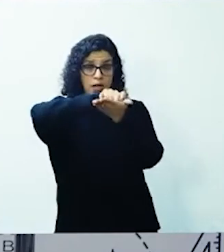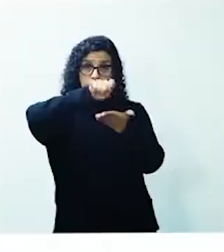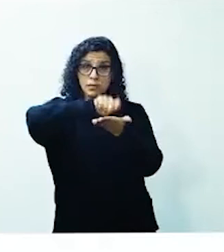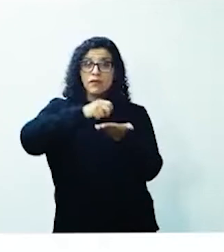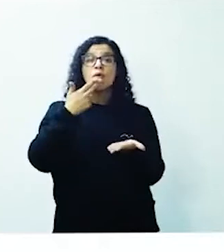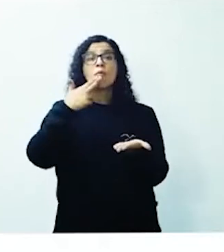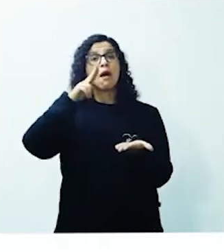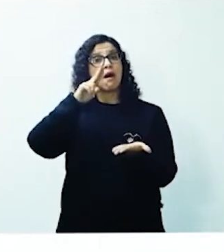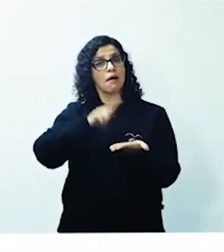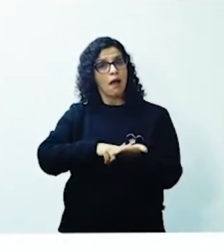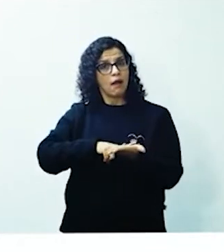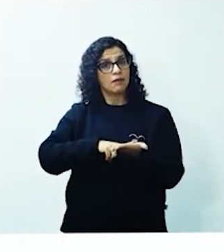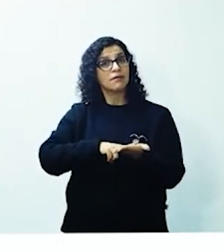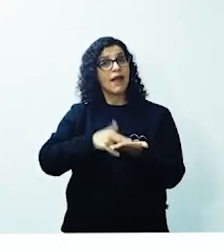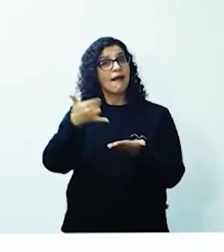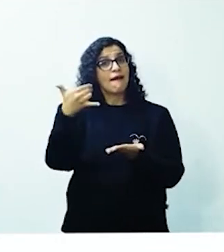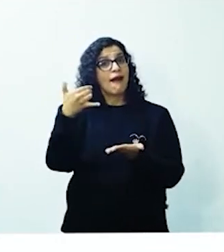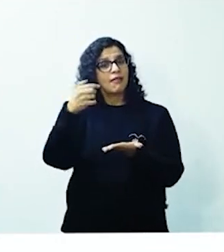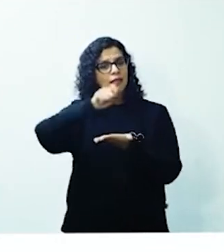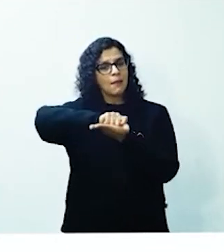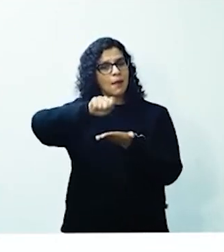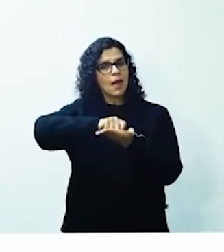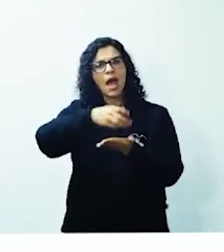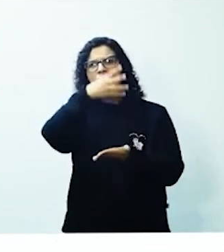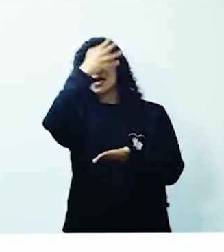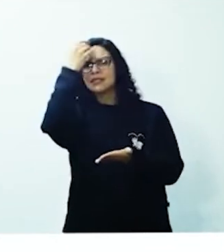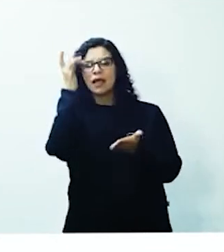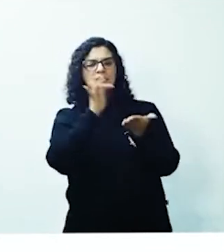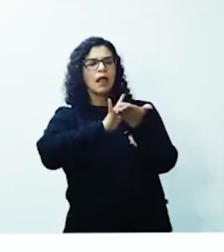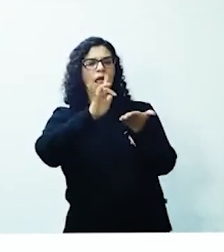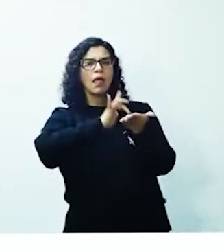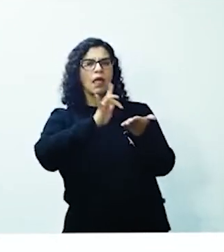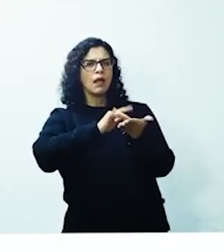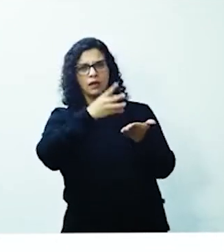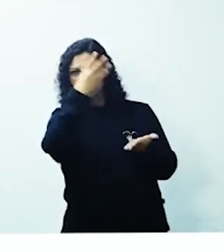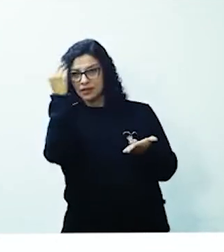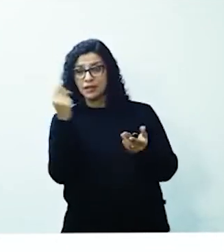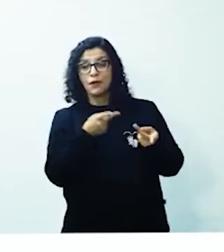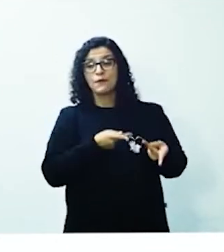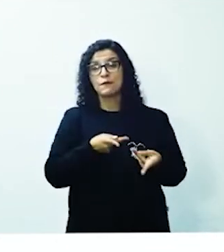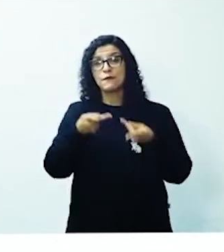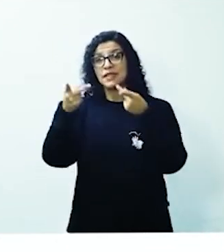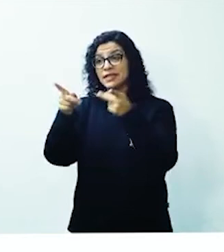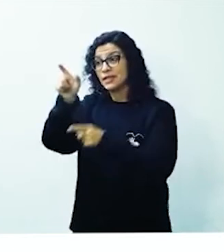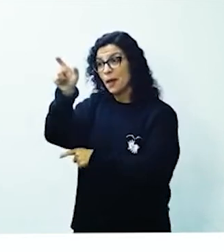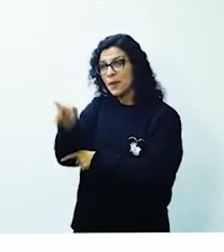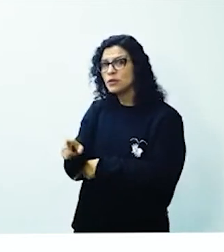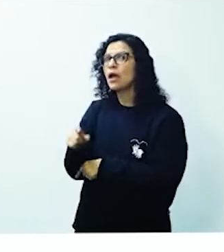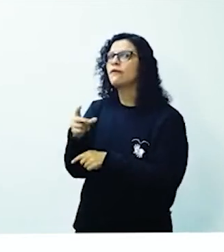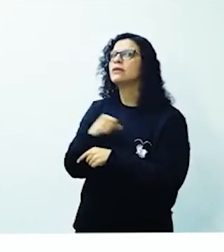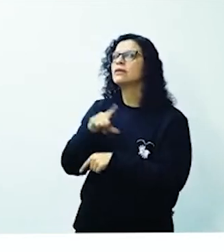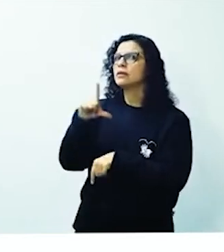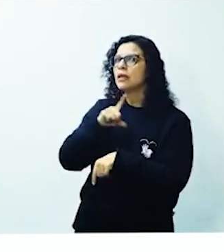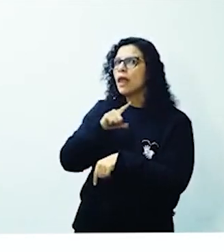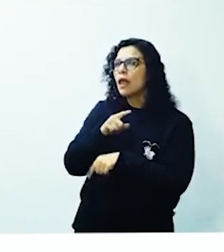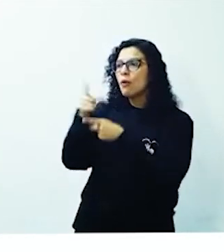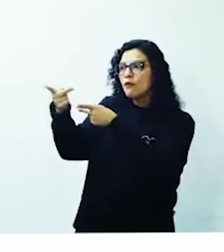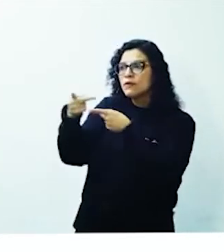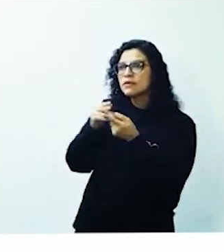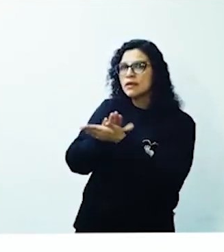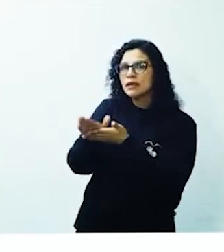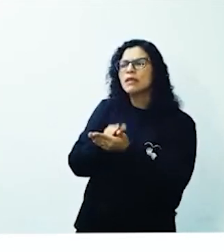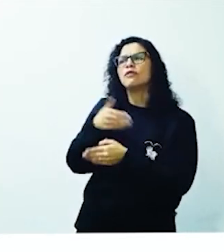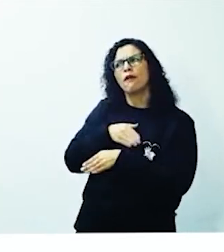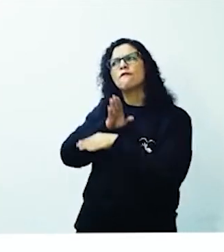uma carta à mão e esqueça o celular. Visite alguém que faz tempo que não vem lhe